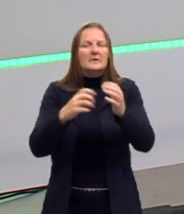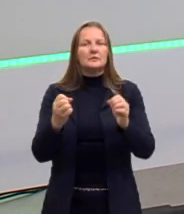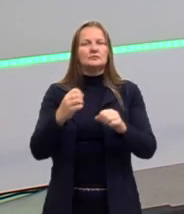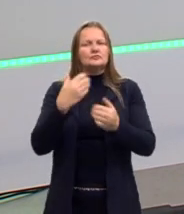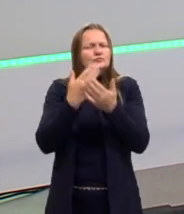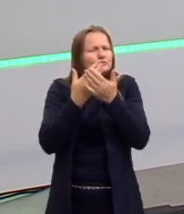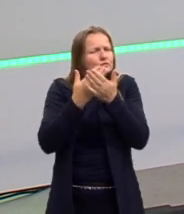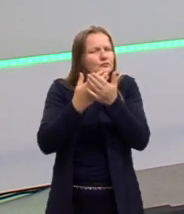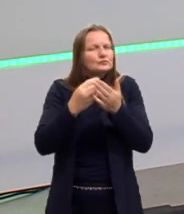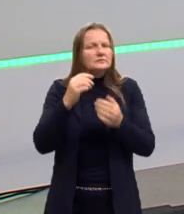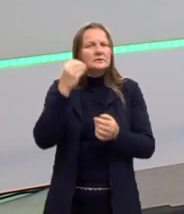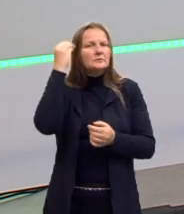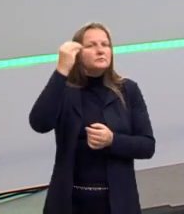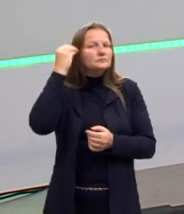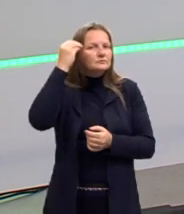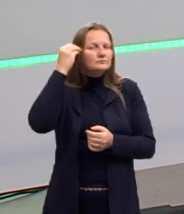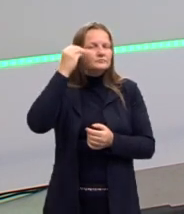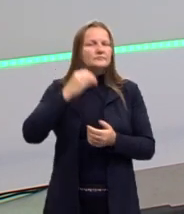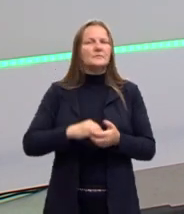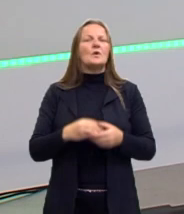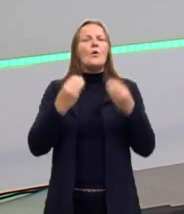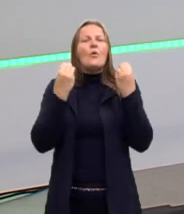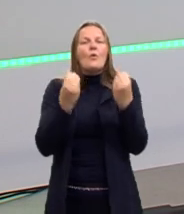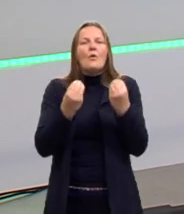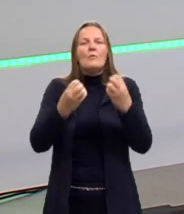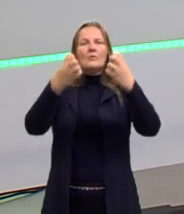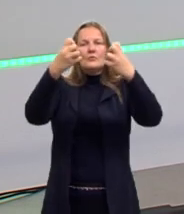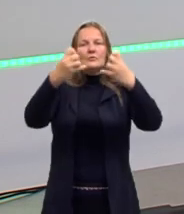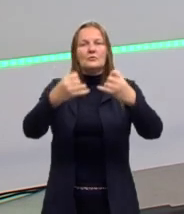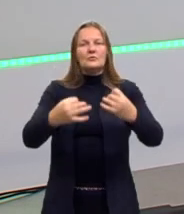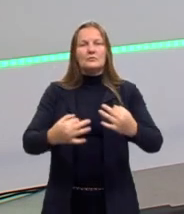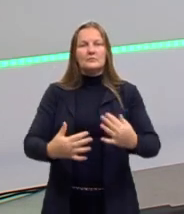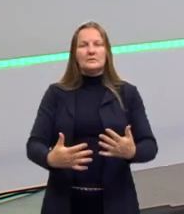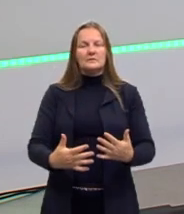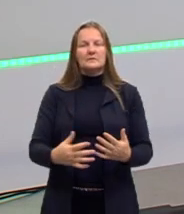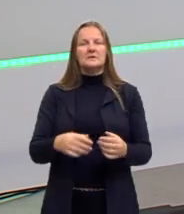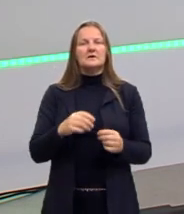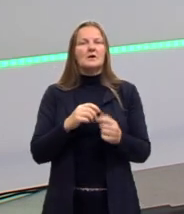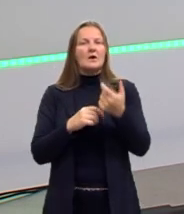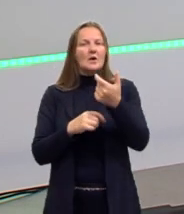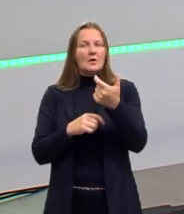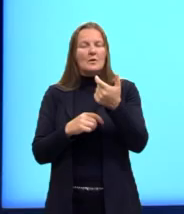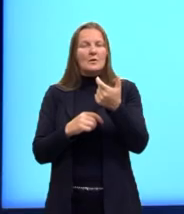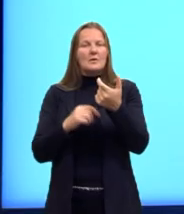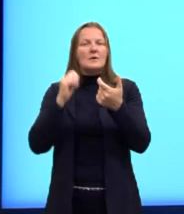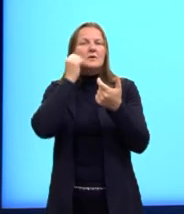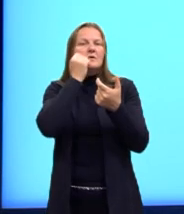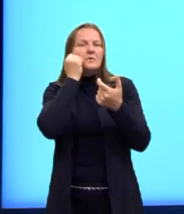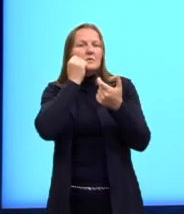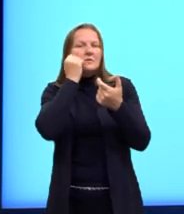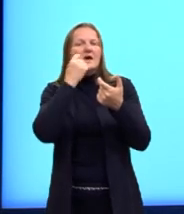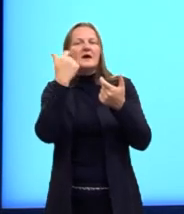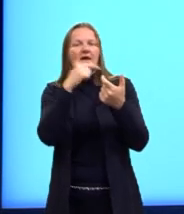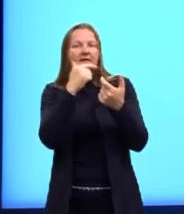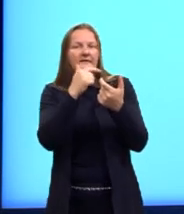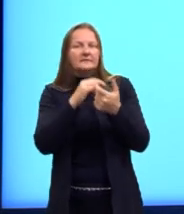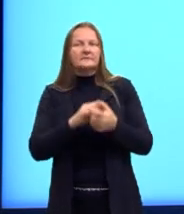grande estudioso aí da Psicologia como ele vai falar sobre esse tal humor negro